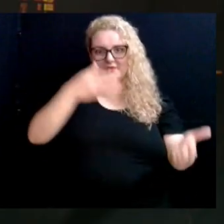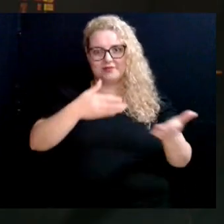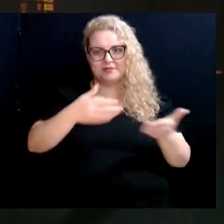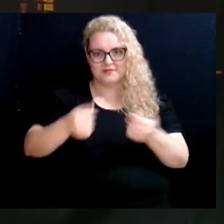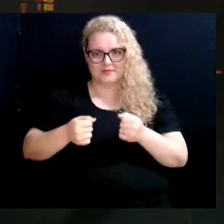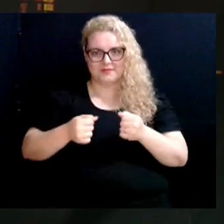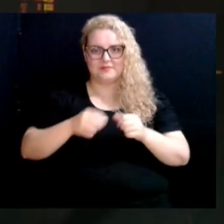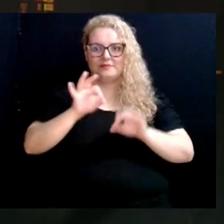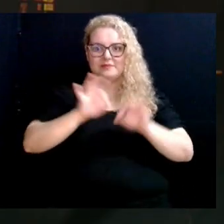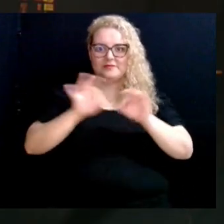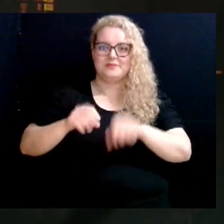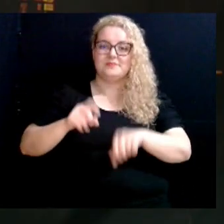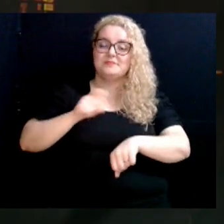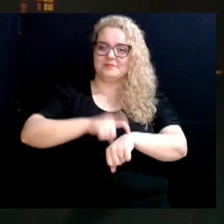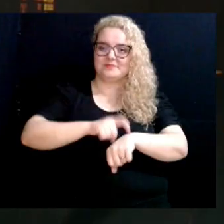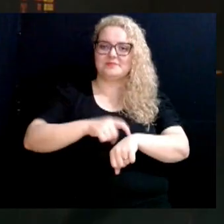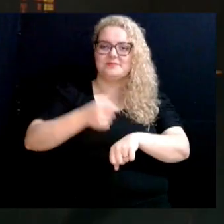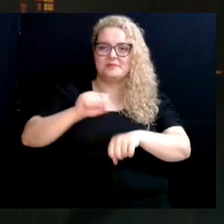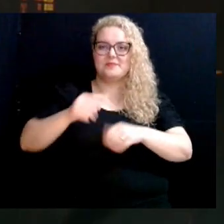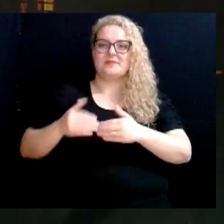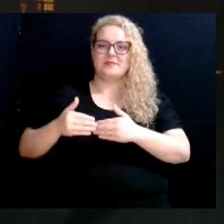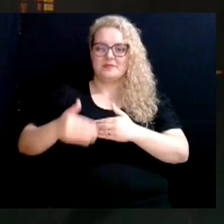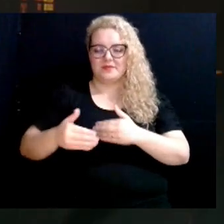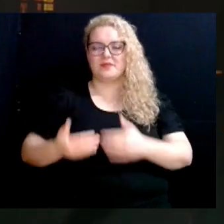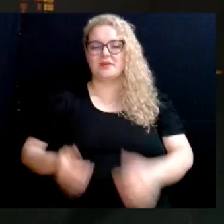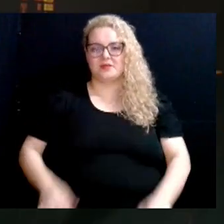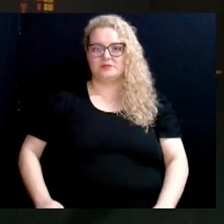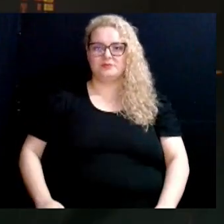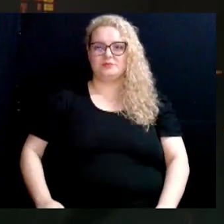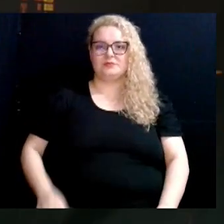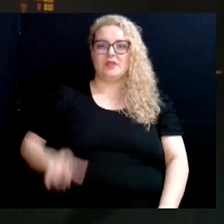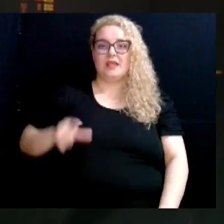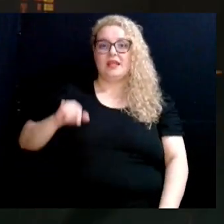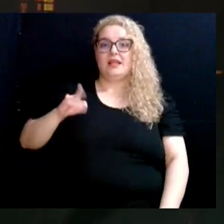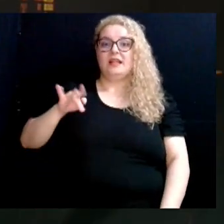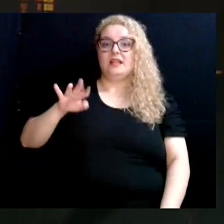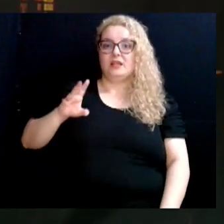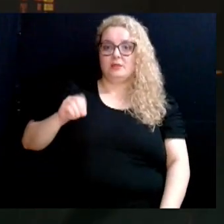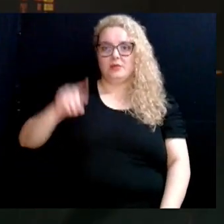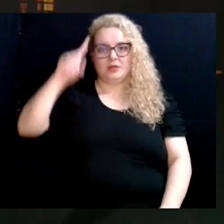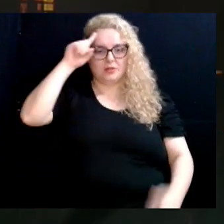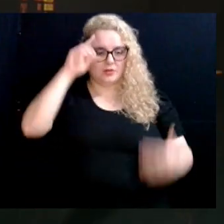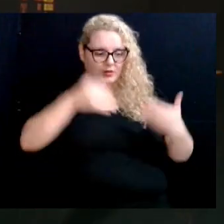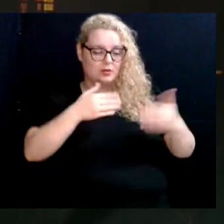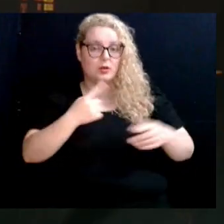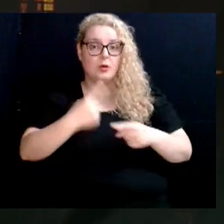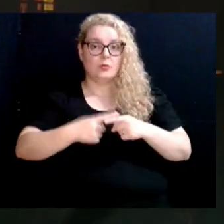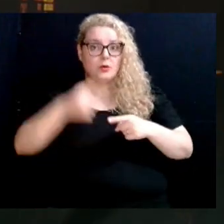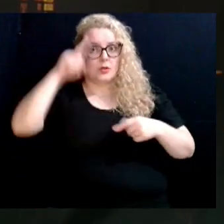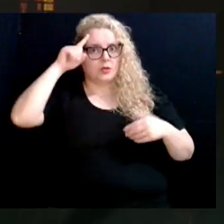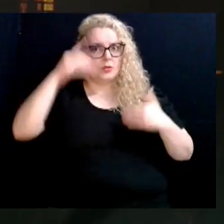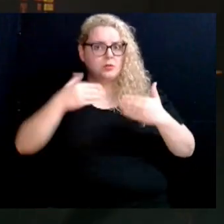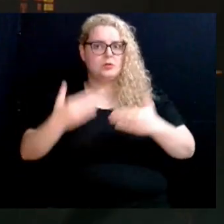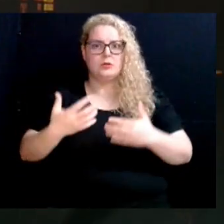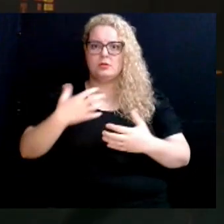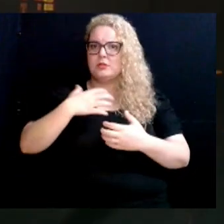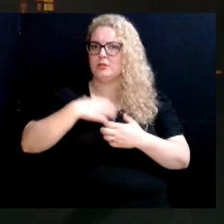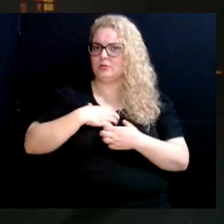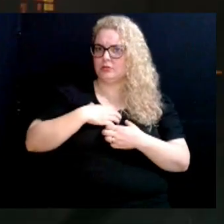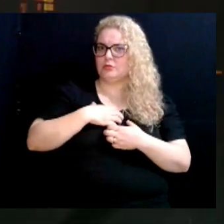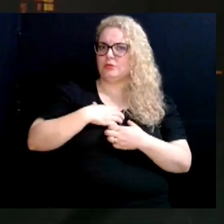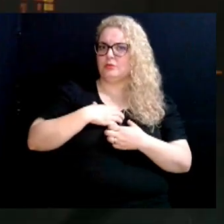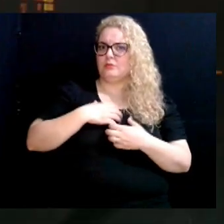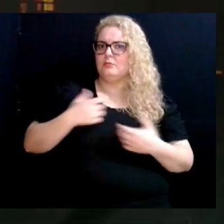esse horário das 8 horas aqui com a gente. Libido e rotina. Por que no dia a dia nos sentimos cada vez